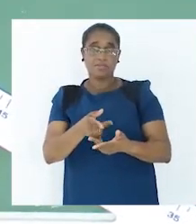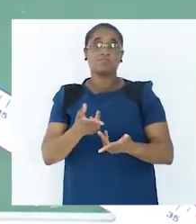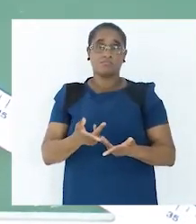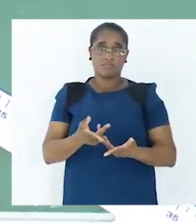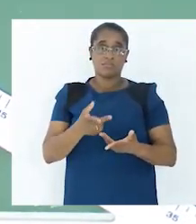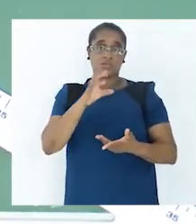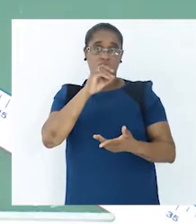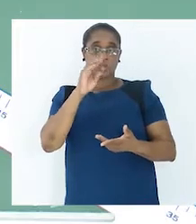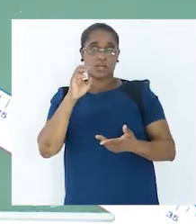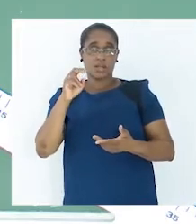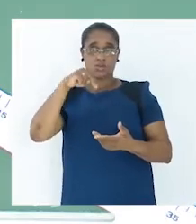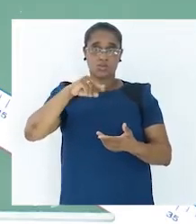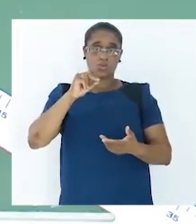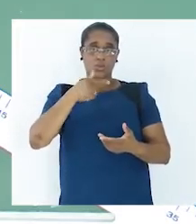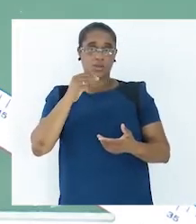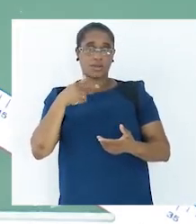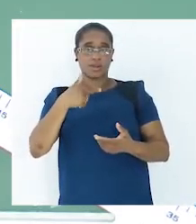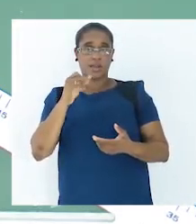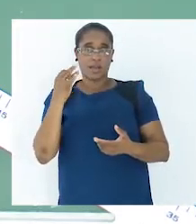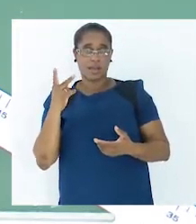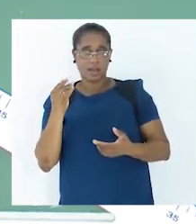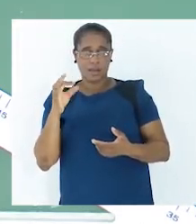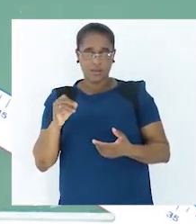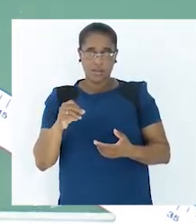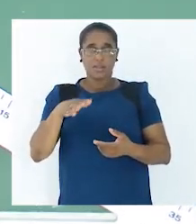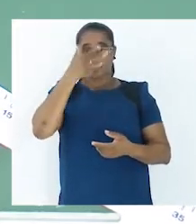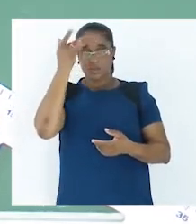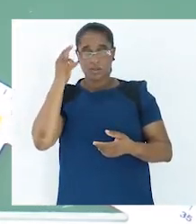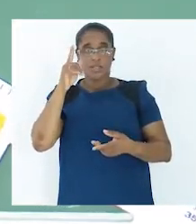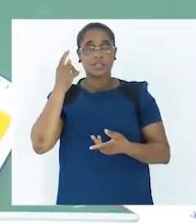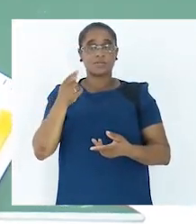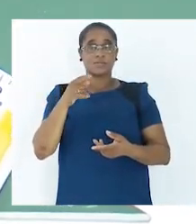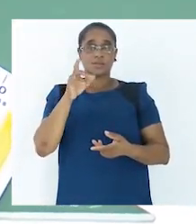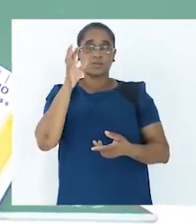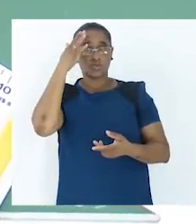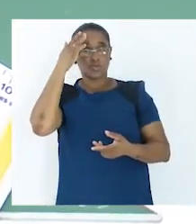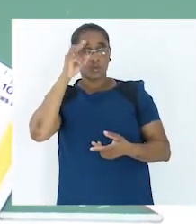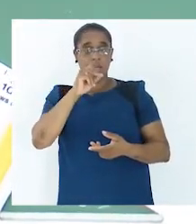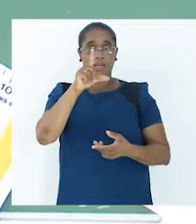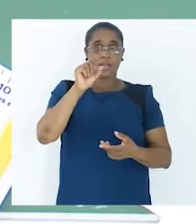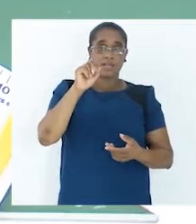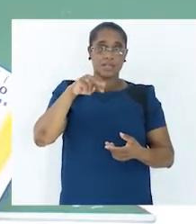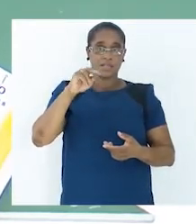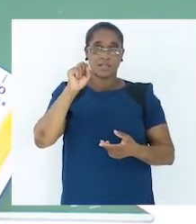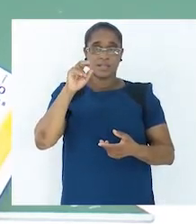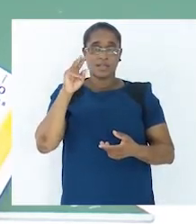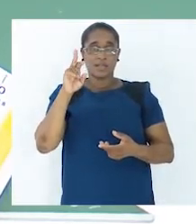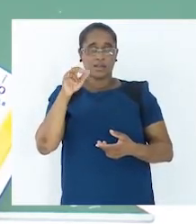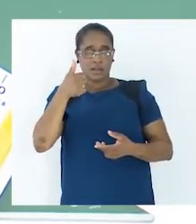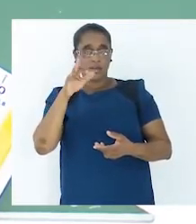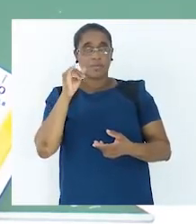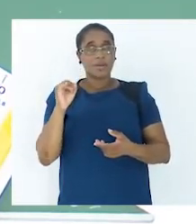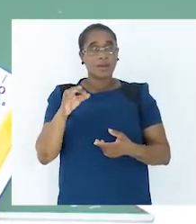na simplificação de expressões algébricas. Em matemática, o objetivo final é simplificar o máximo possível